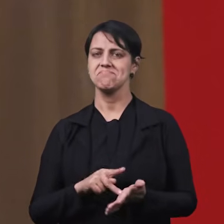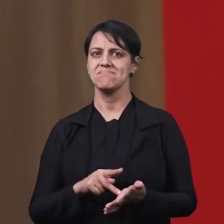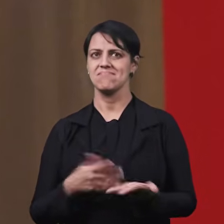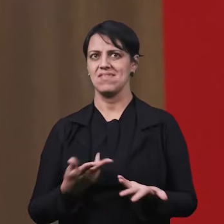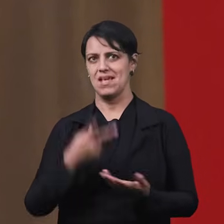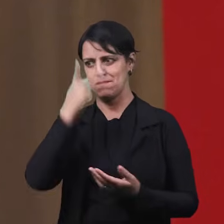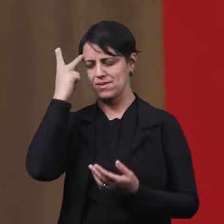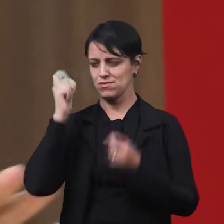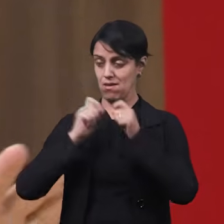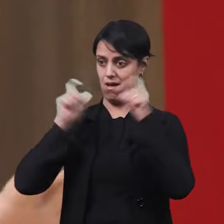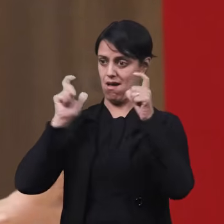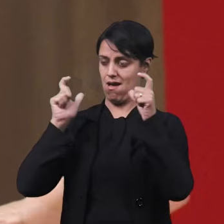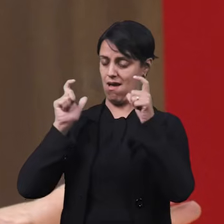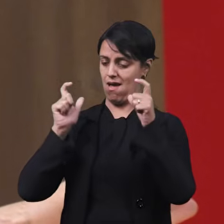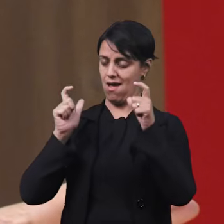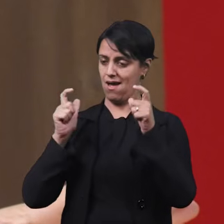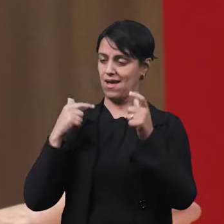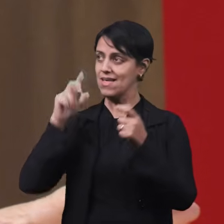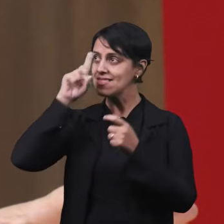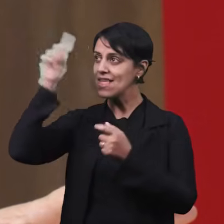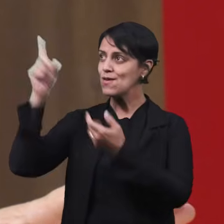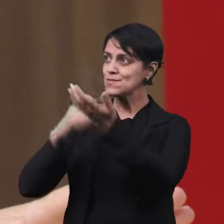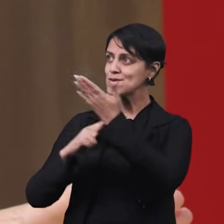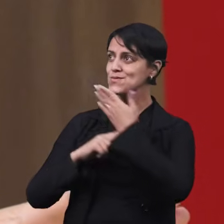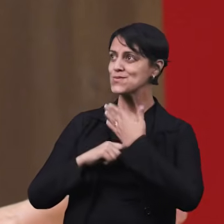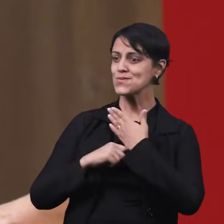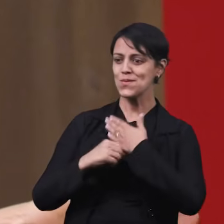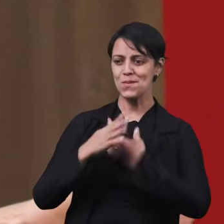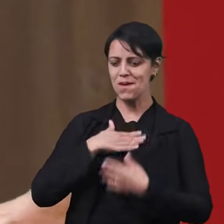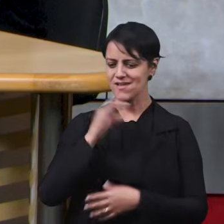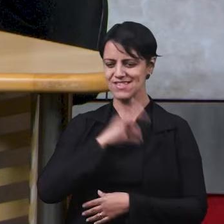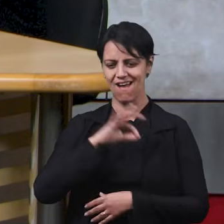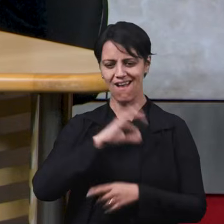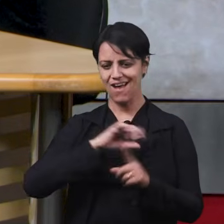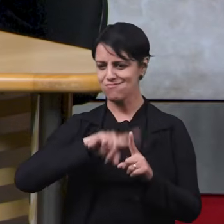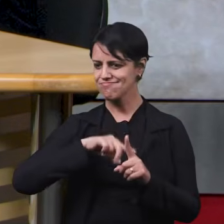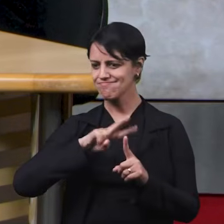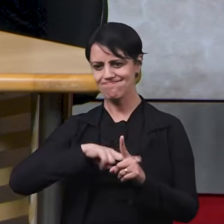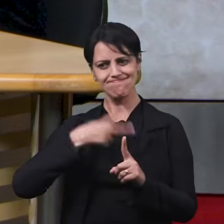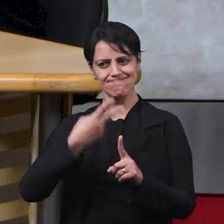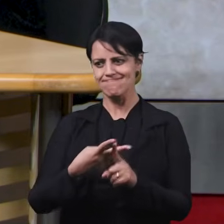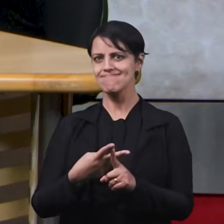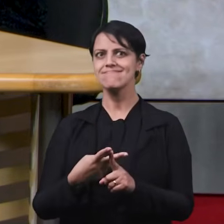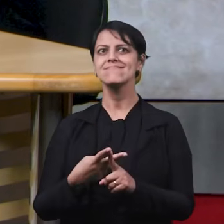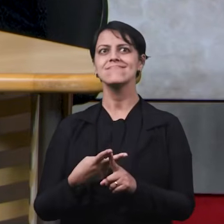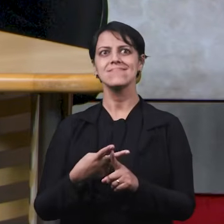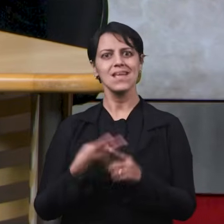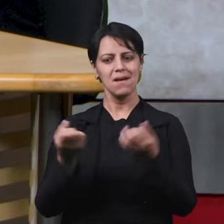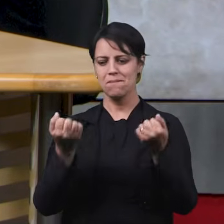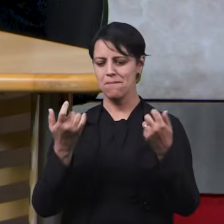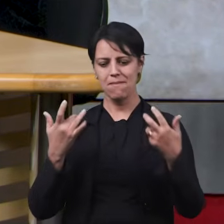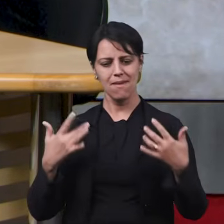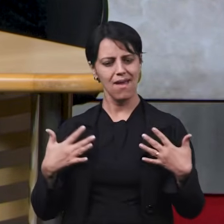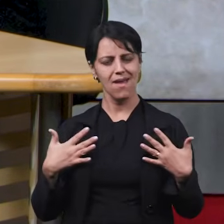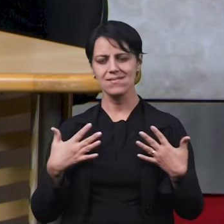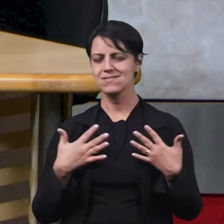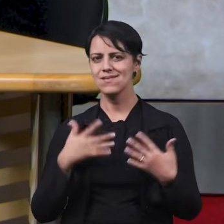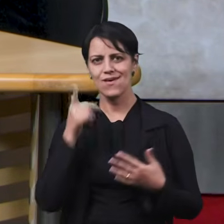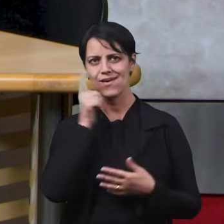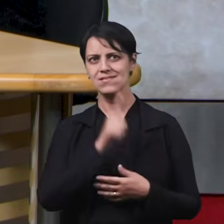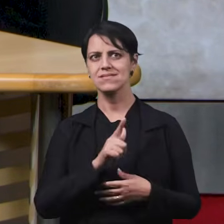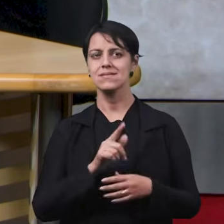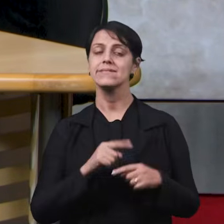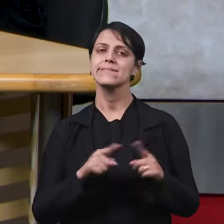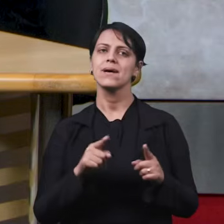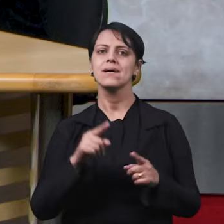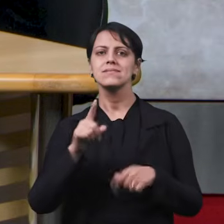bem assim: rapaz, Deus abriu uma porta. Irrecusável. Agora, irrecusável, uma bênção. Foi uma porta, não foi uma porteira.